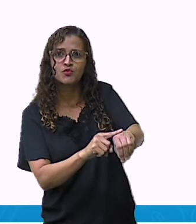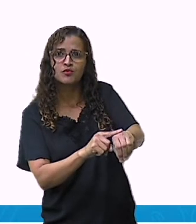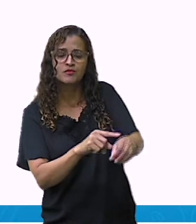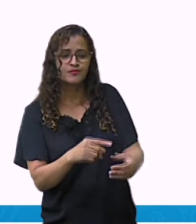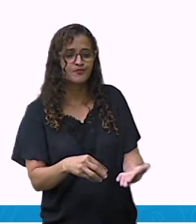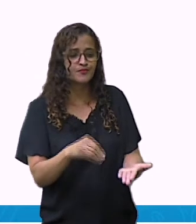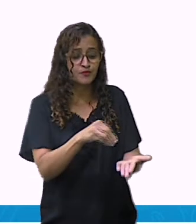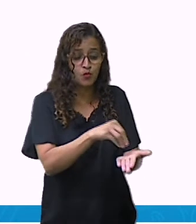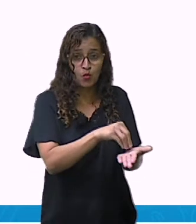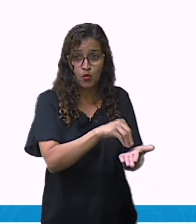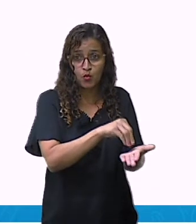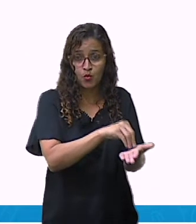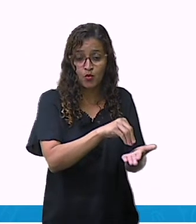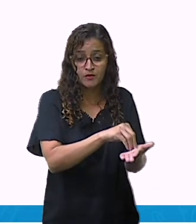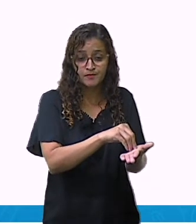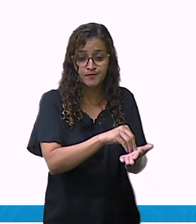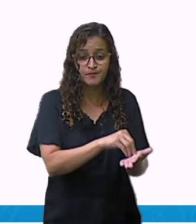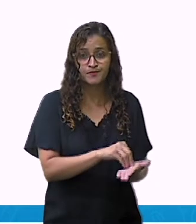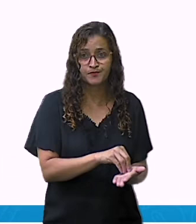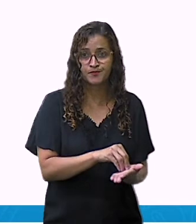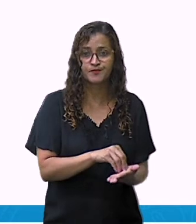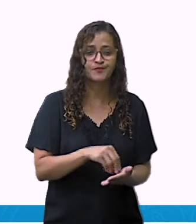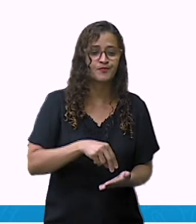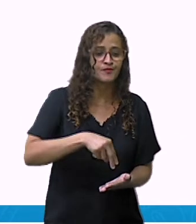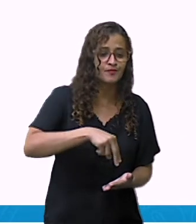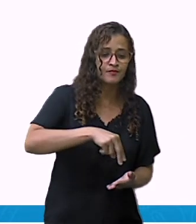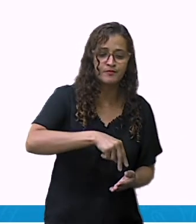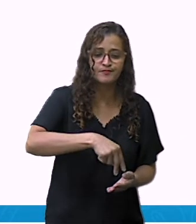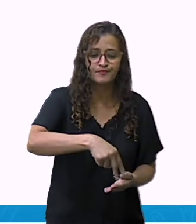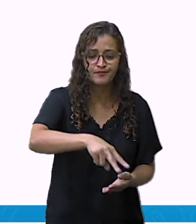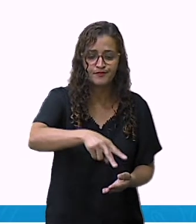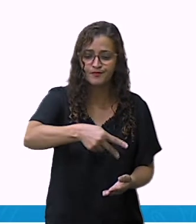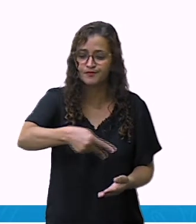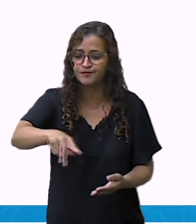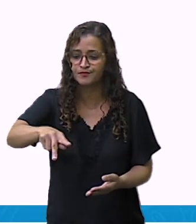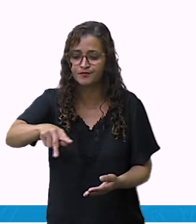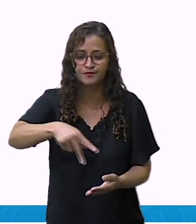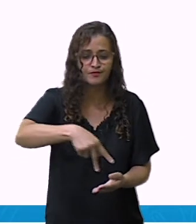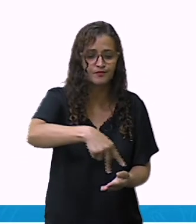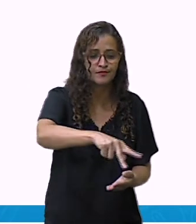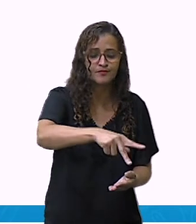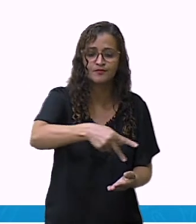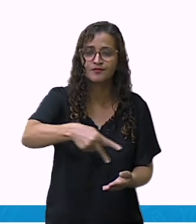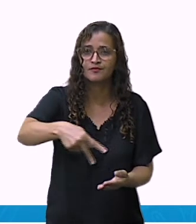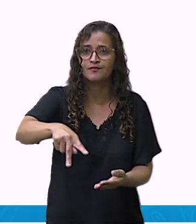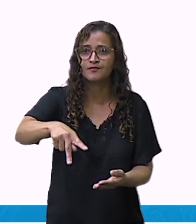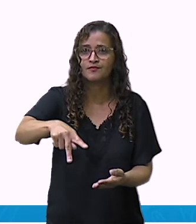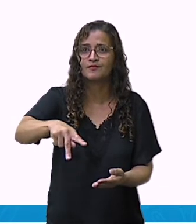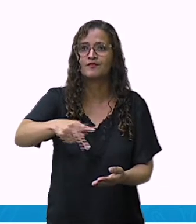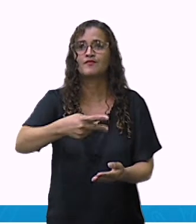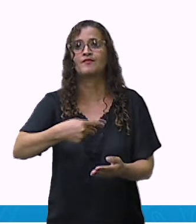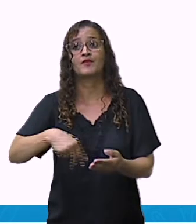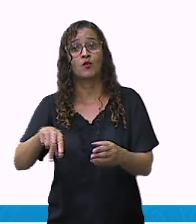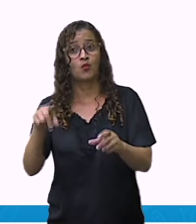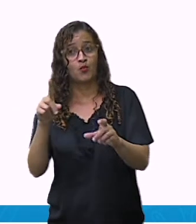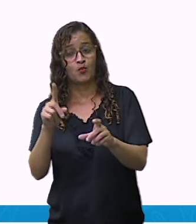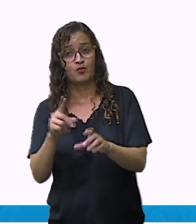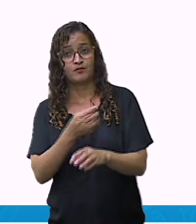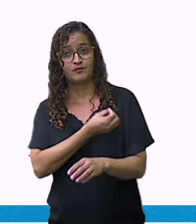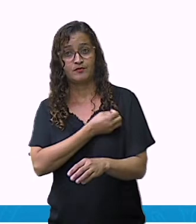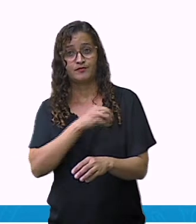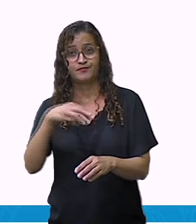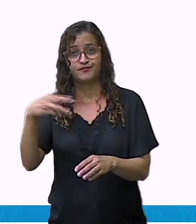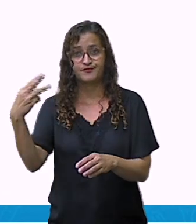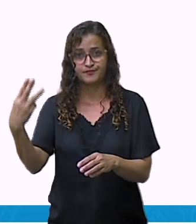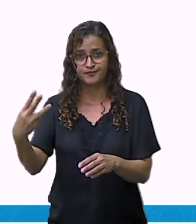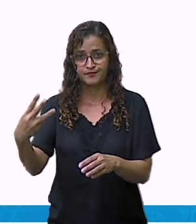são as primeiras a andar no jogo. 3. Trabalhador rural que